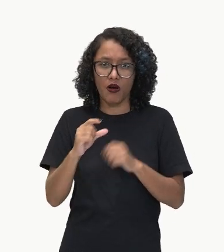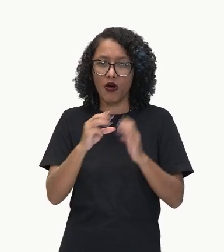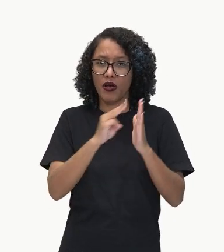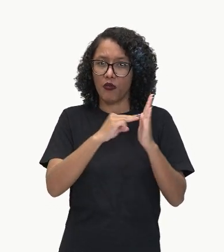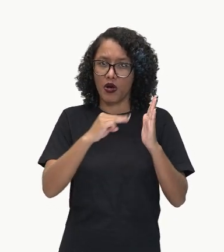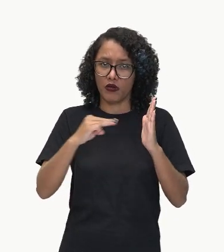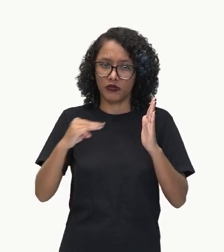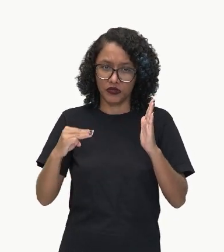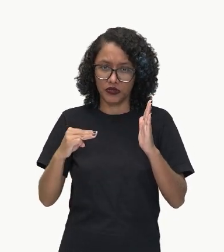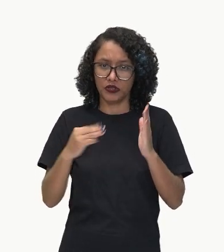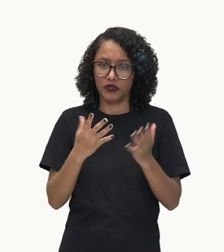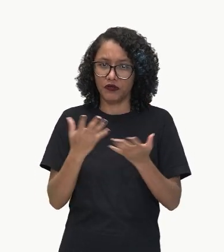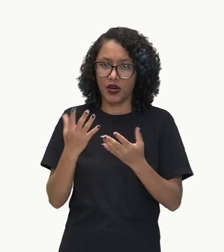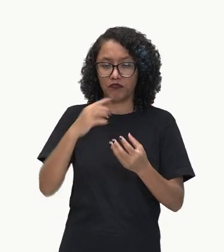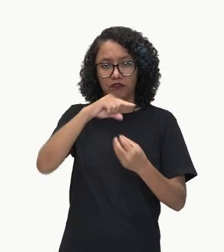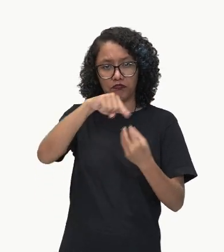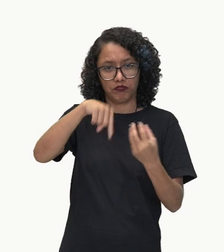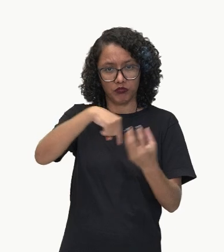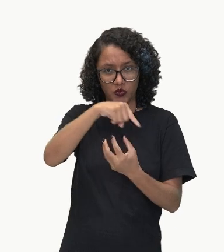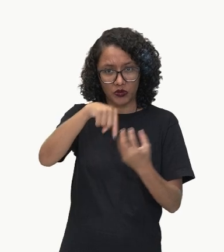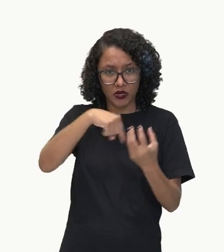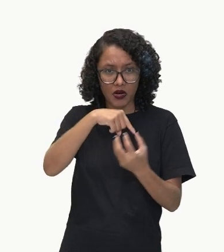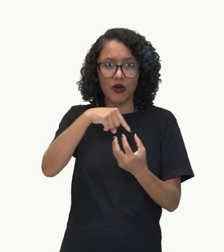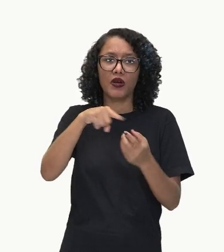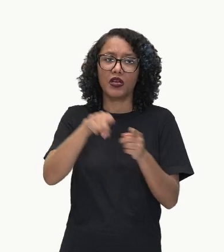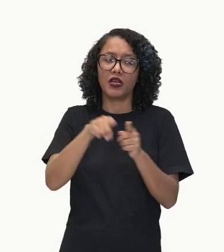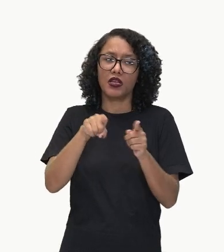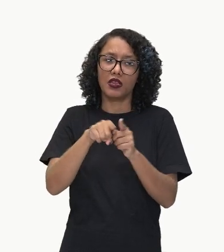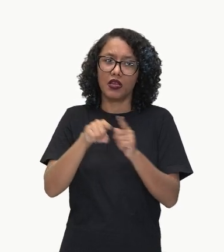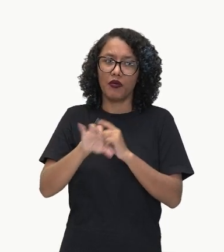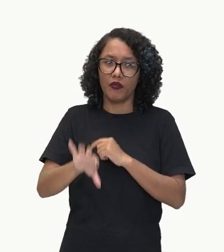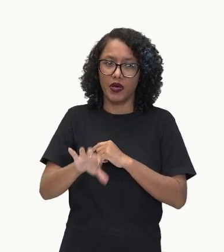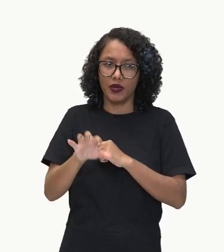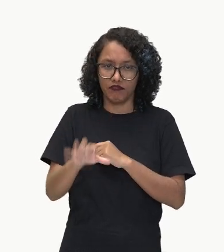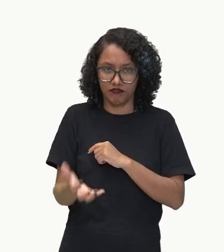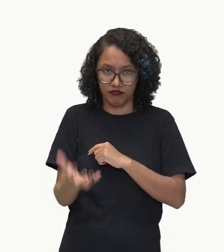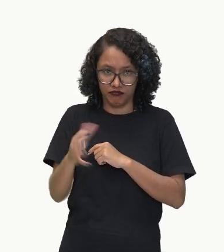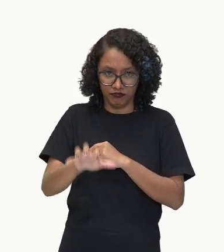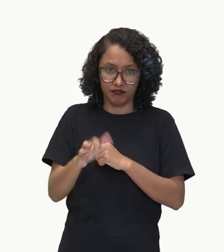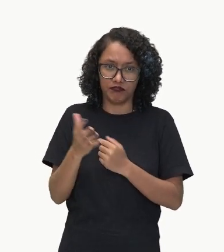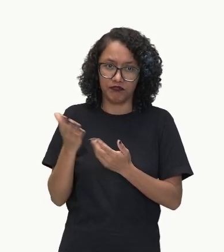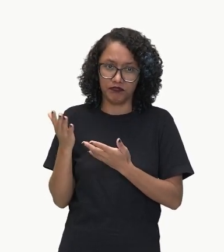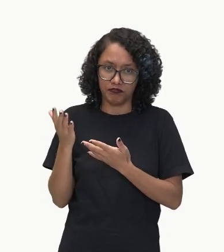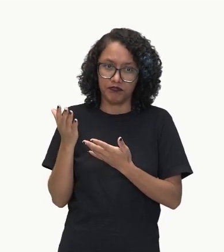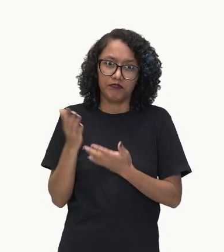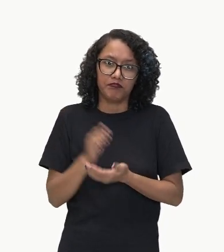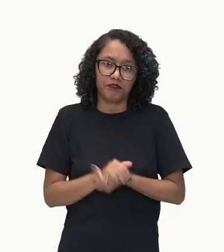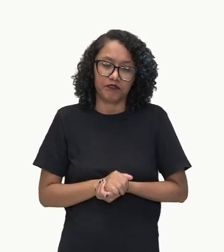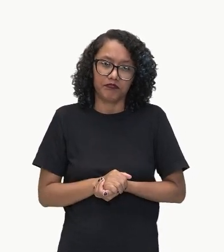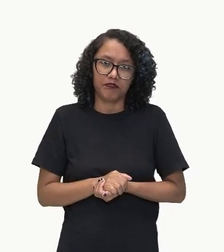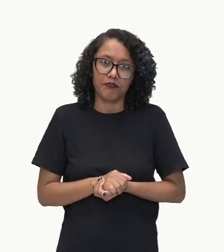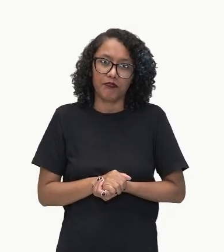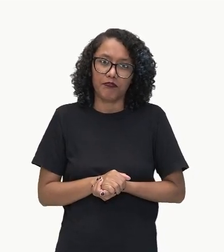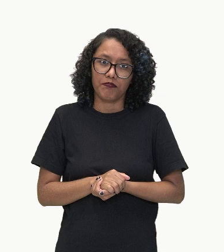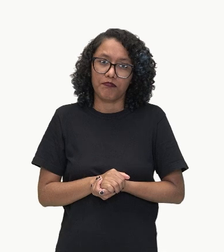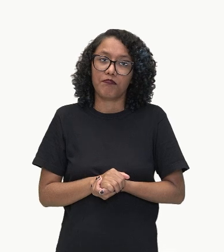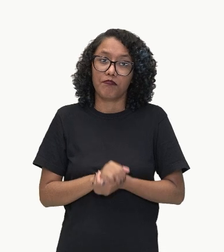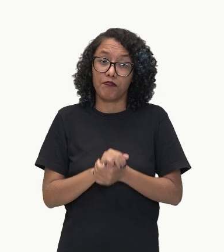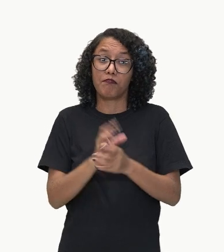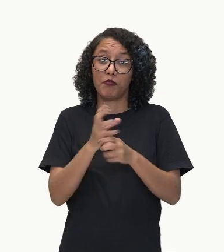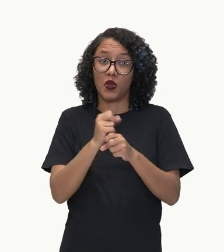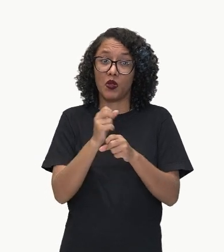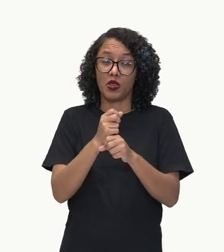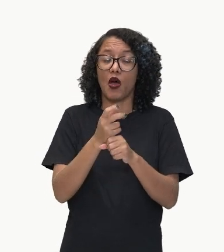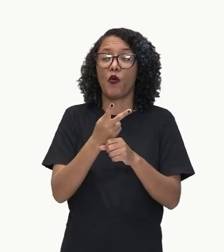Nepal, Maldivas, Butão e Bangladesh. Então, temos 7